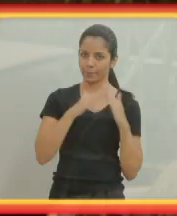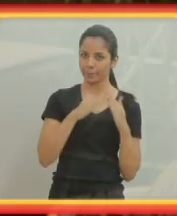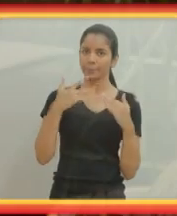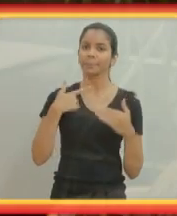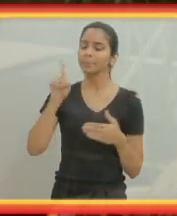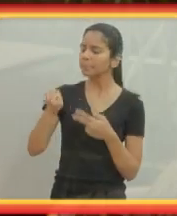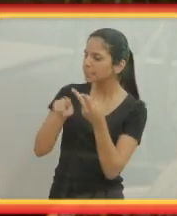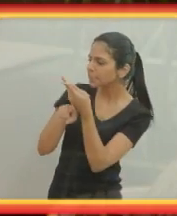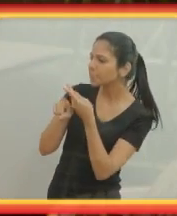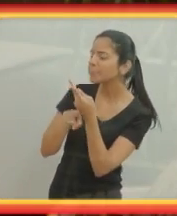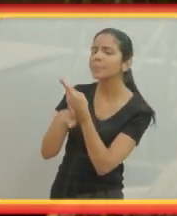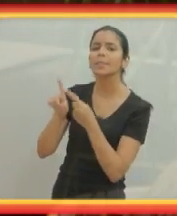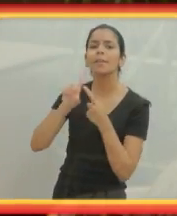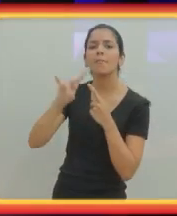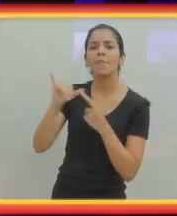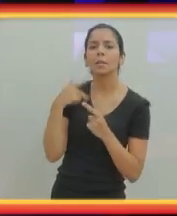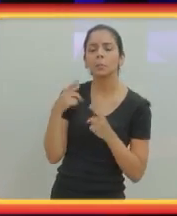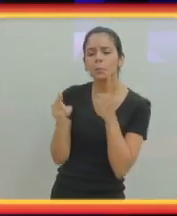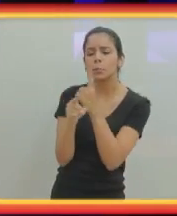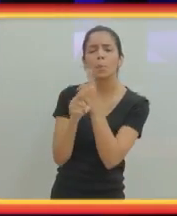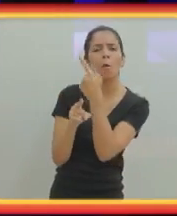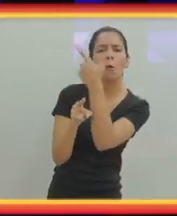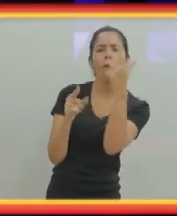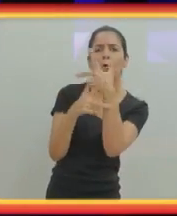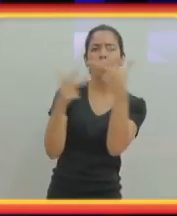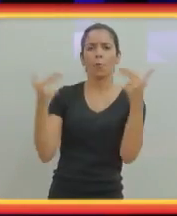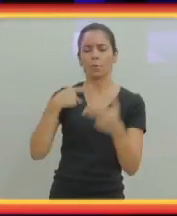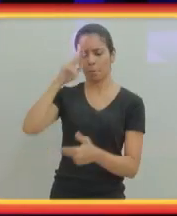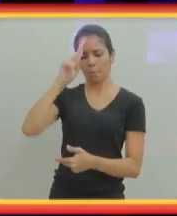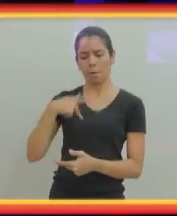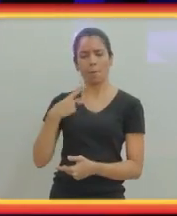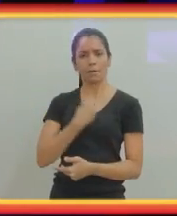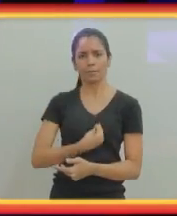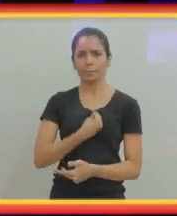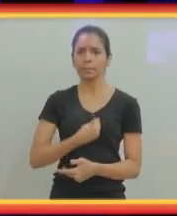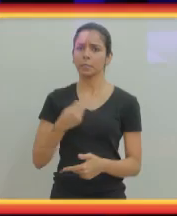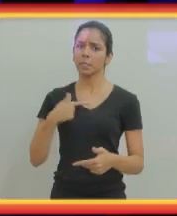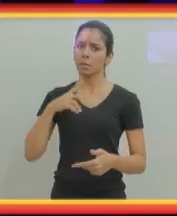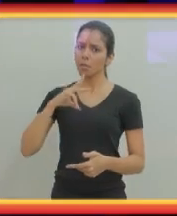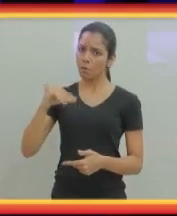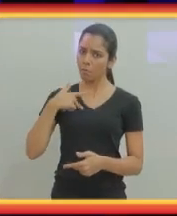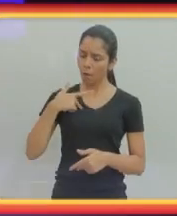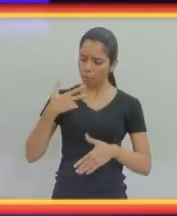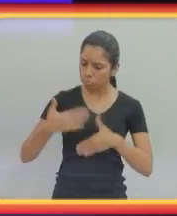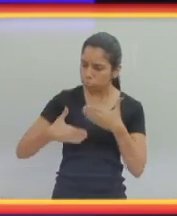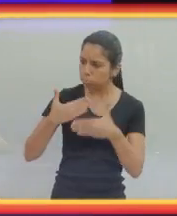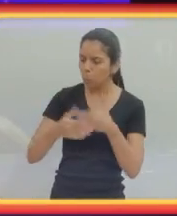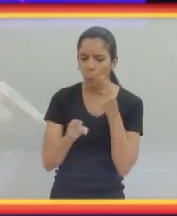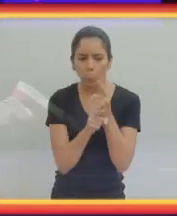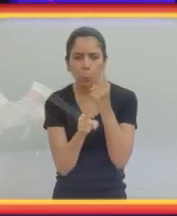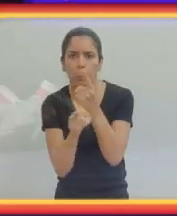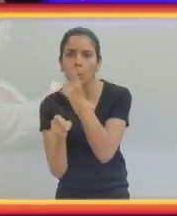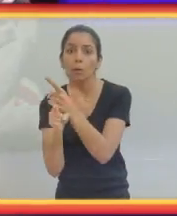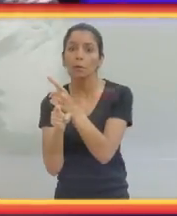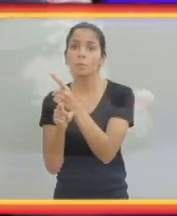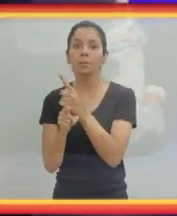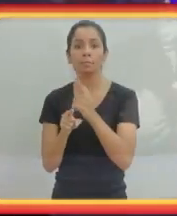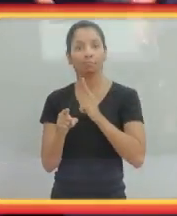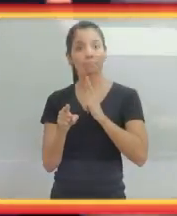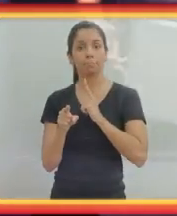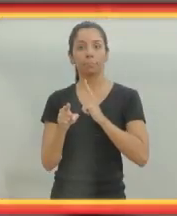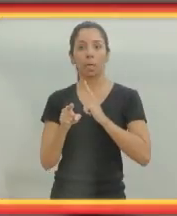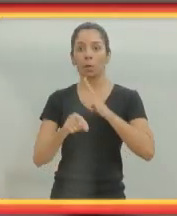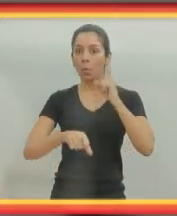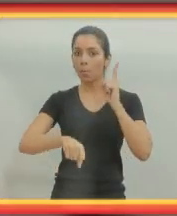vizinha. E essa busca vai levá-lo a descobrir muitas coisas sobre a sua própria vida e ele vai acabar nesse processo tendo um